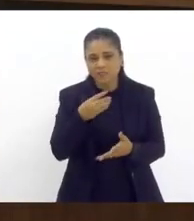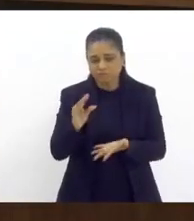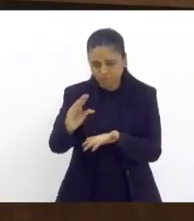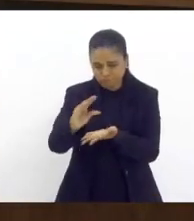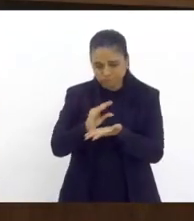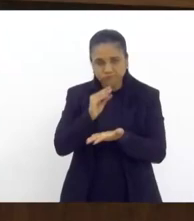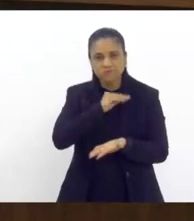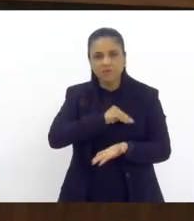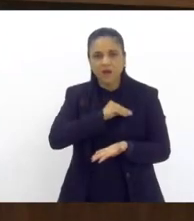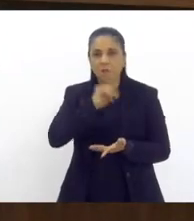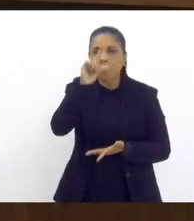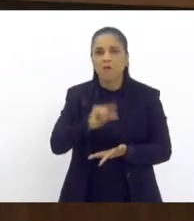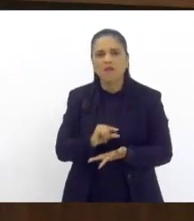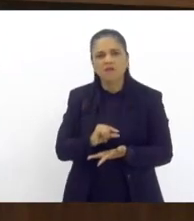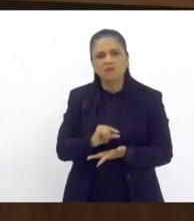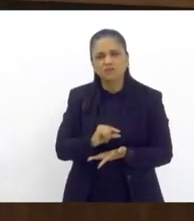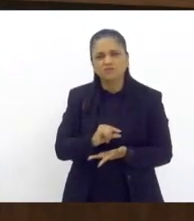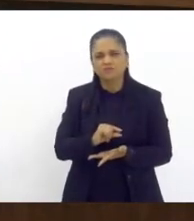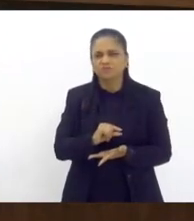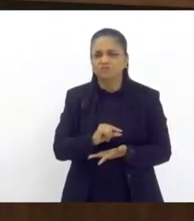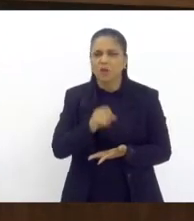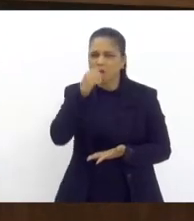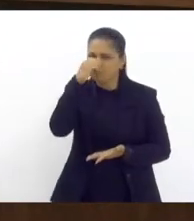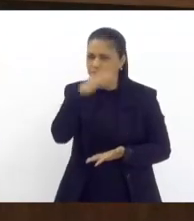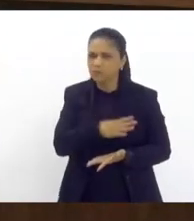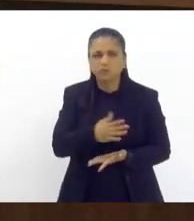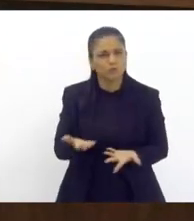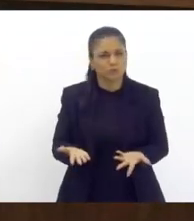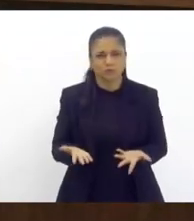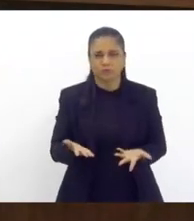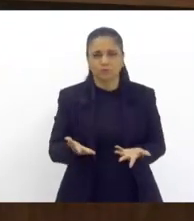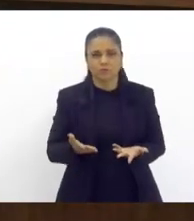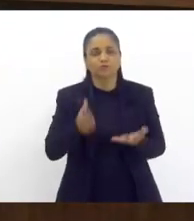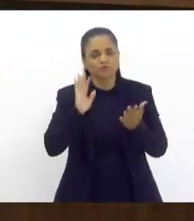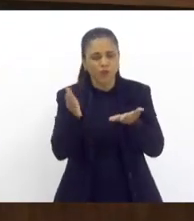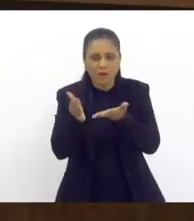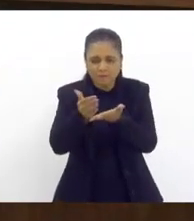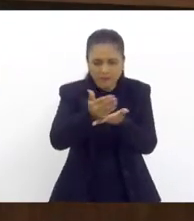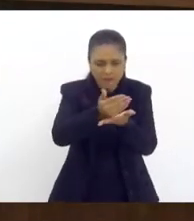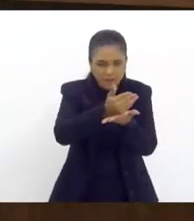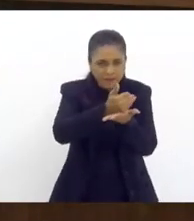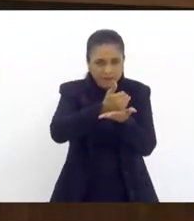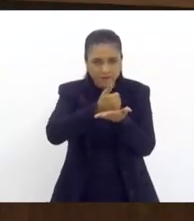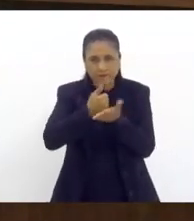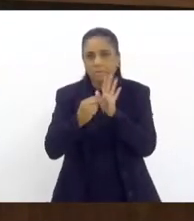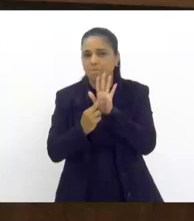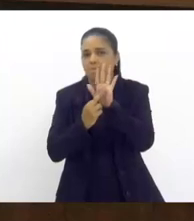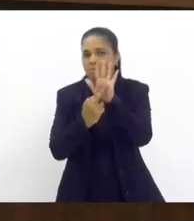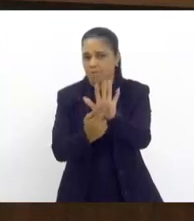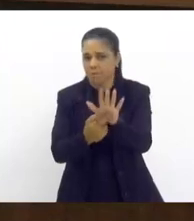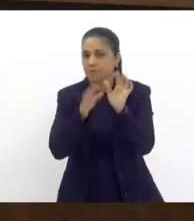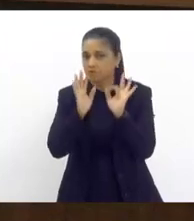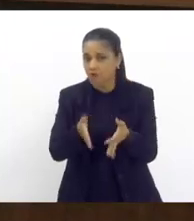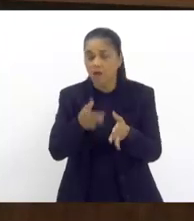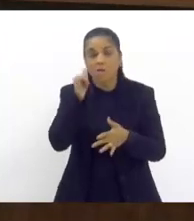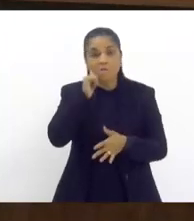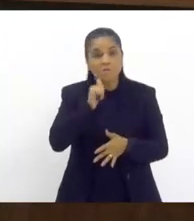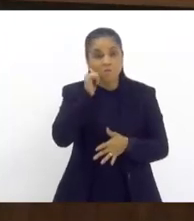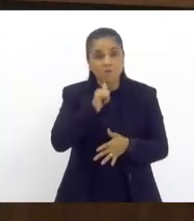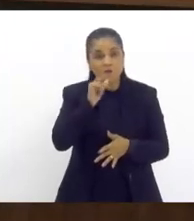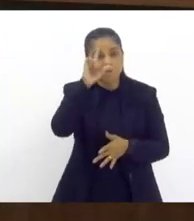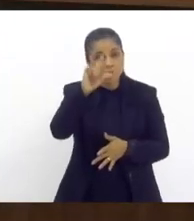menos. E isso é escandaloso. Isso demonstra também os dados já apresentados, né, que as mulheres chegam a